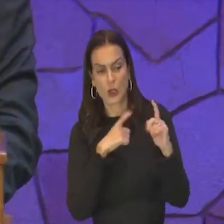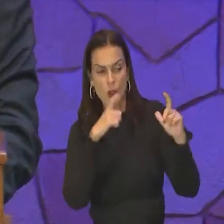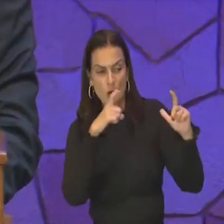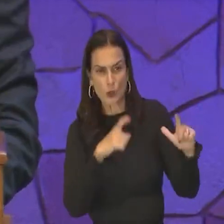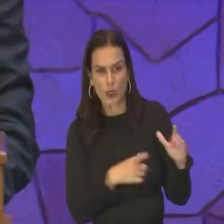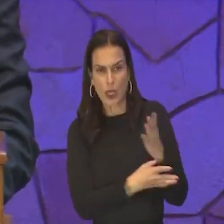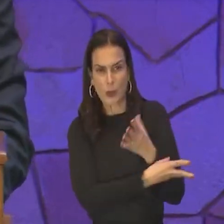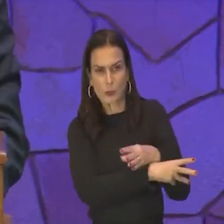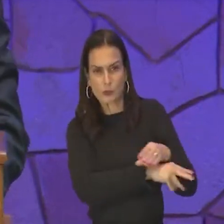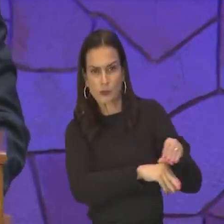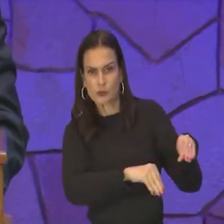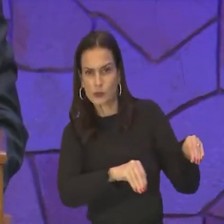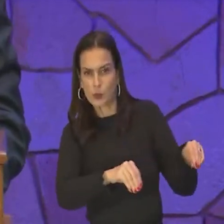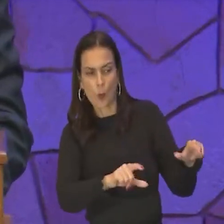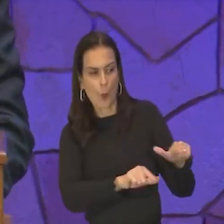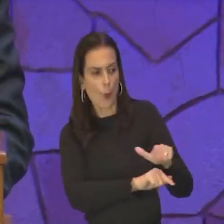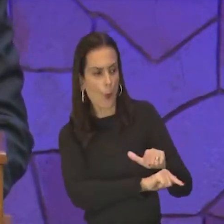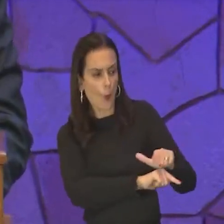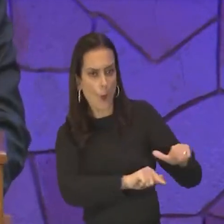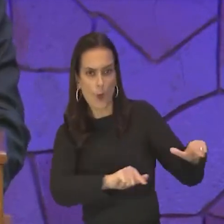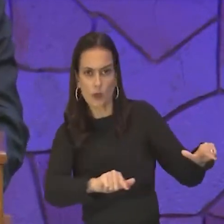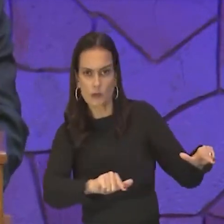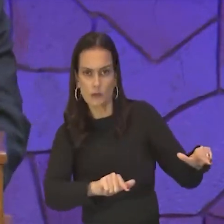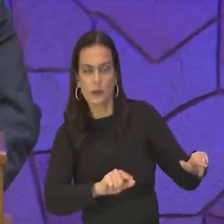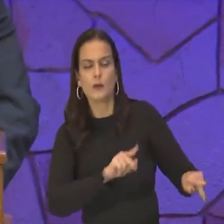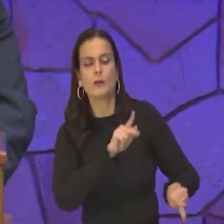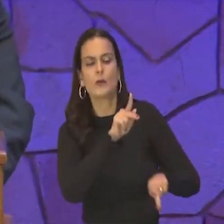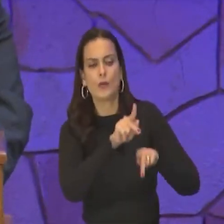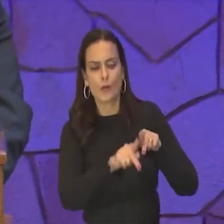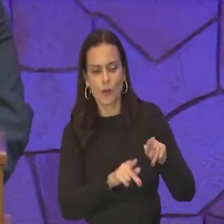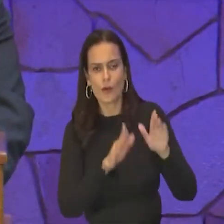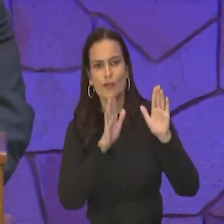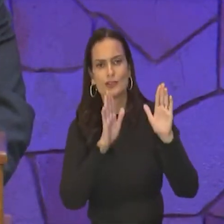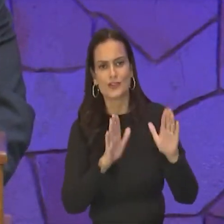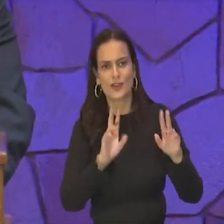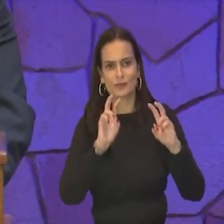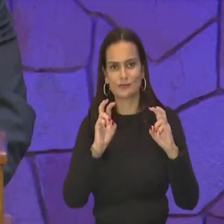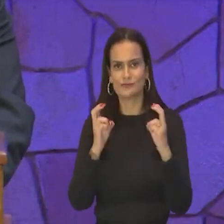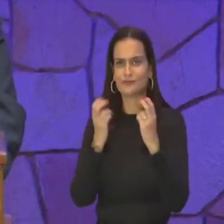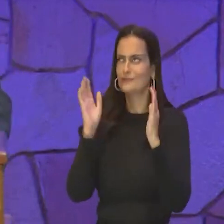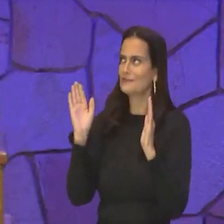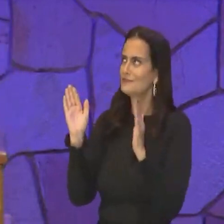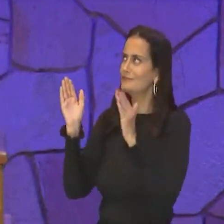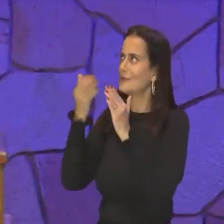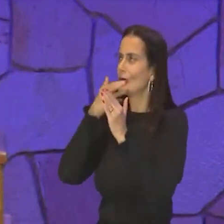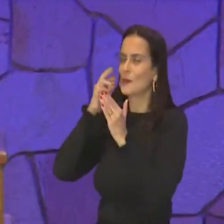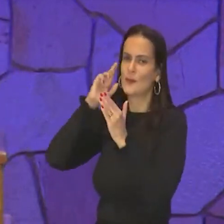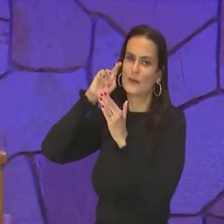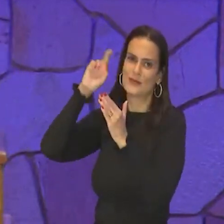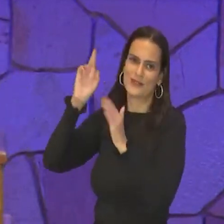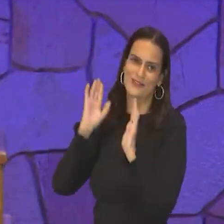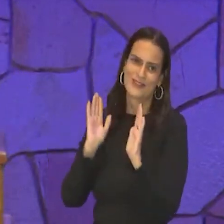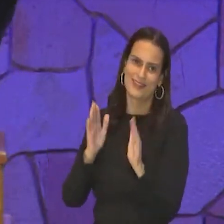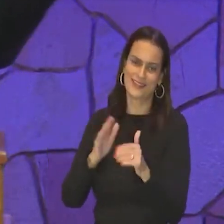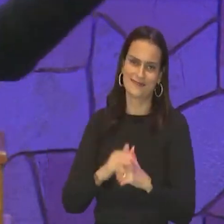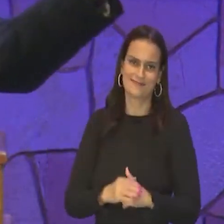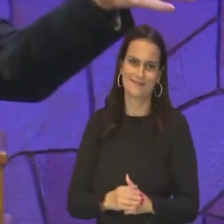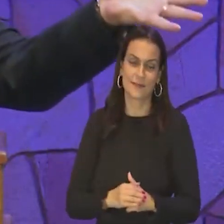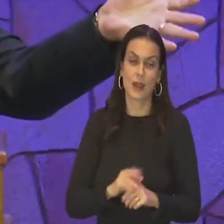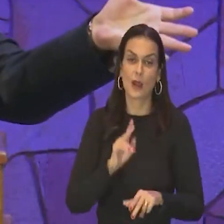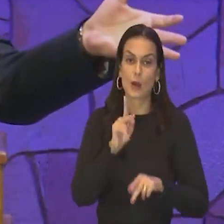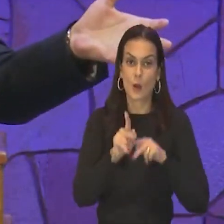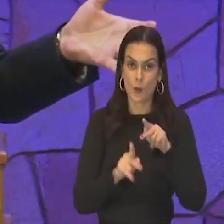deserto, no meio do nada, um povo que já cultuava o Senhor, um povo que já